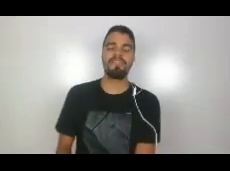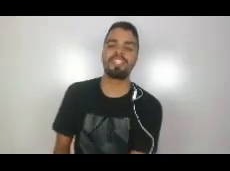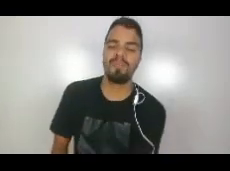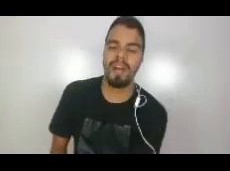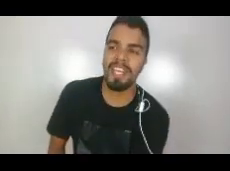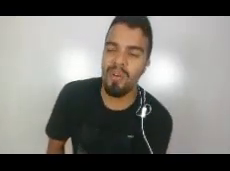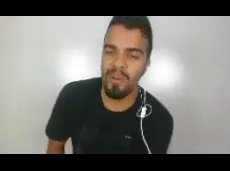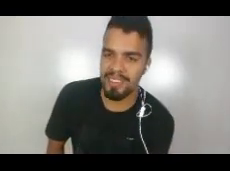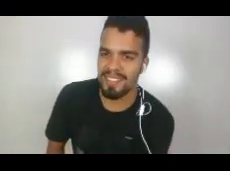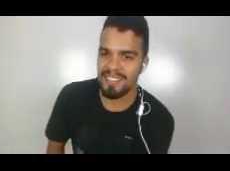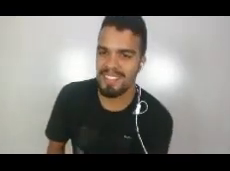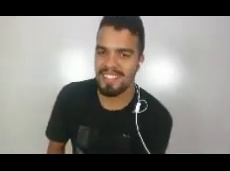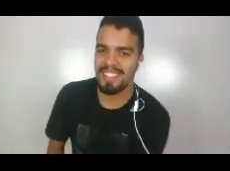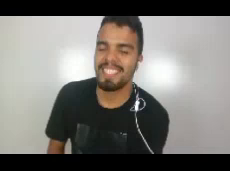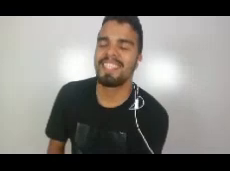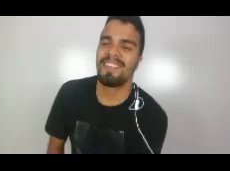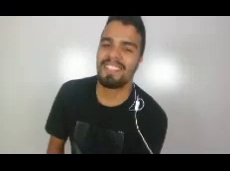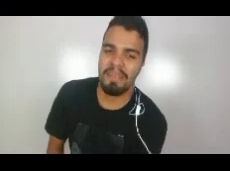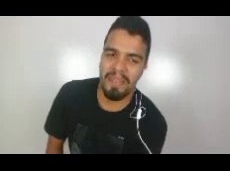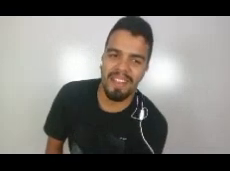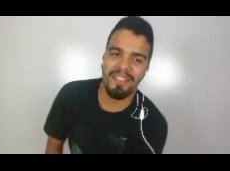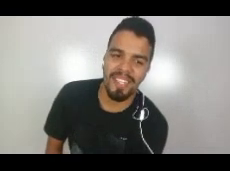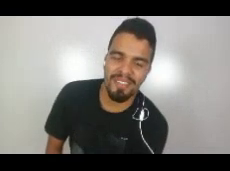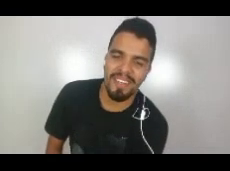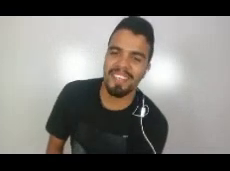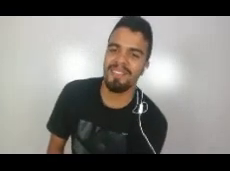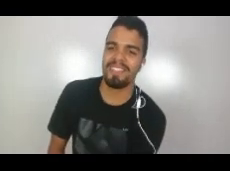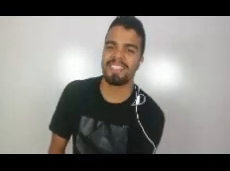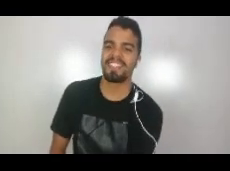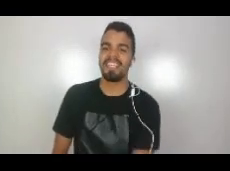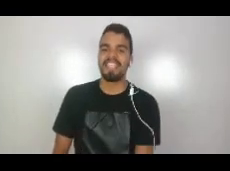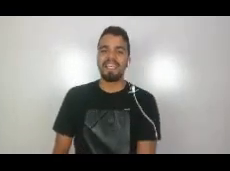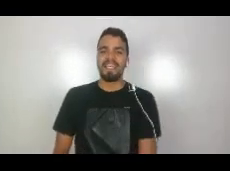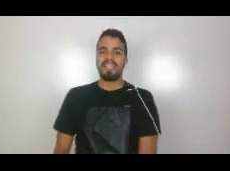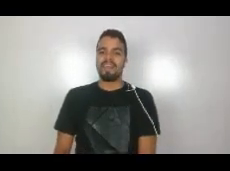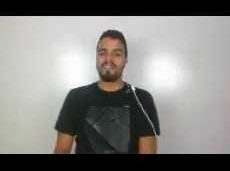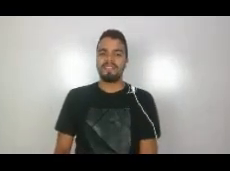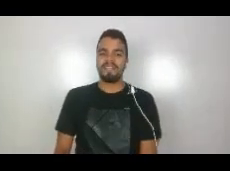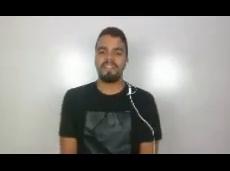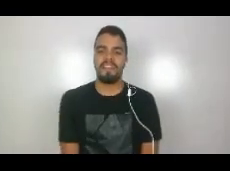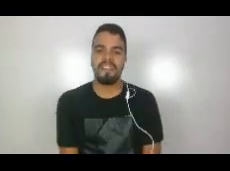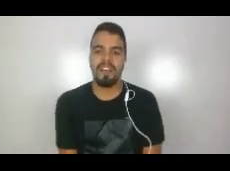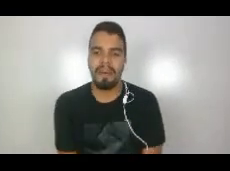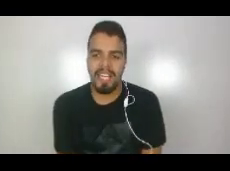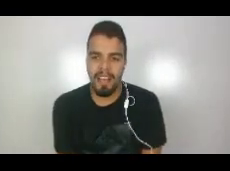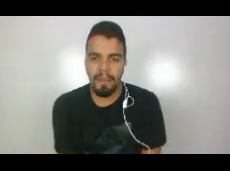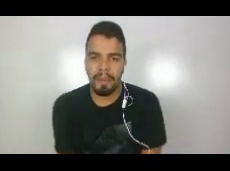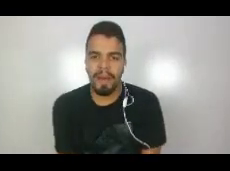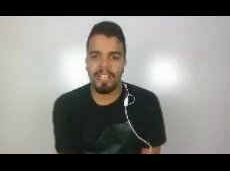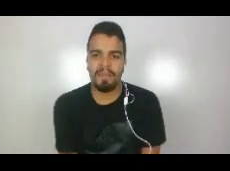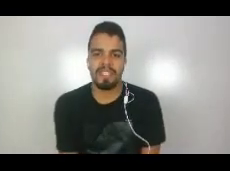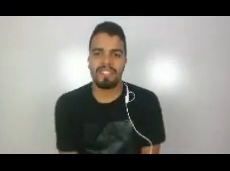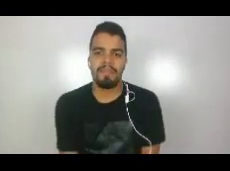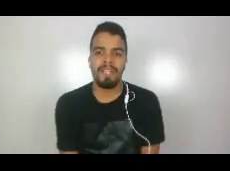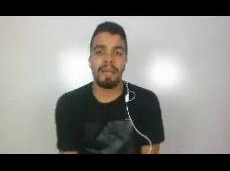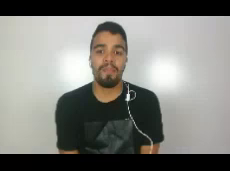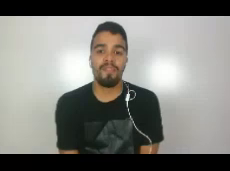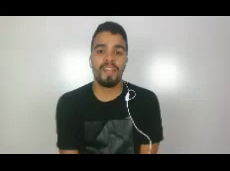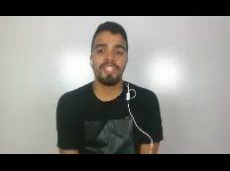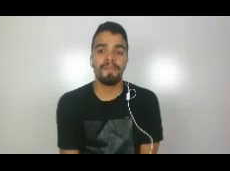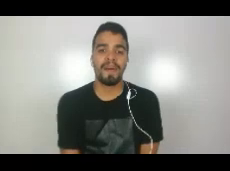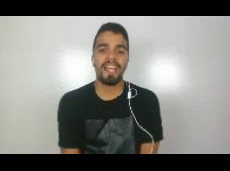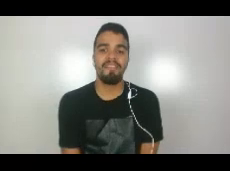as temáticas de vestuário e cores. E nós aprendemos lá no vestuário e cores. Então, não deixe de verificar o material preparado para esta